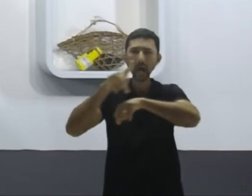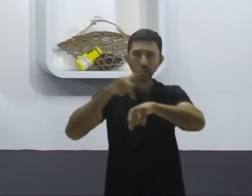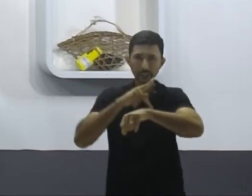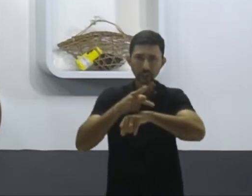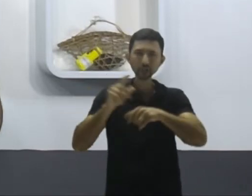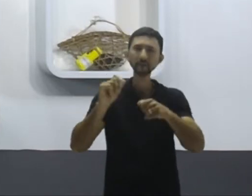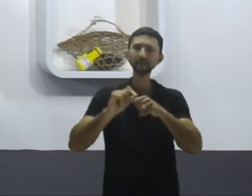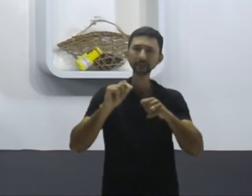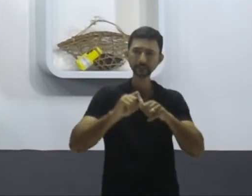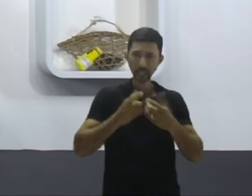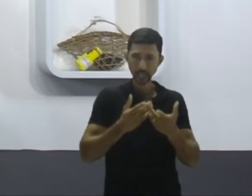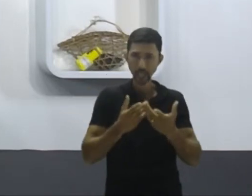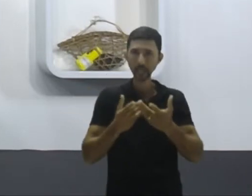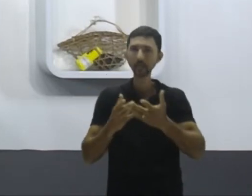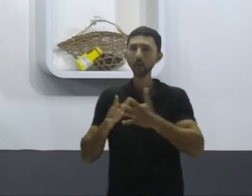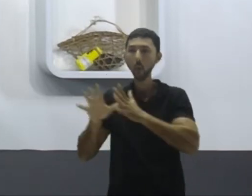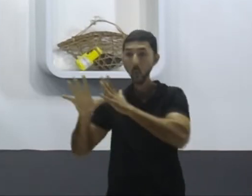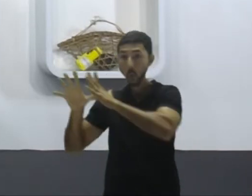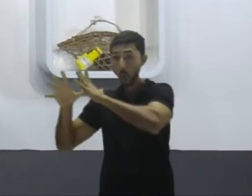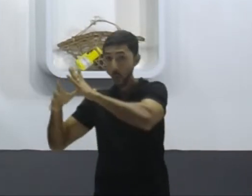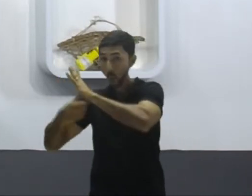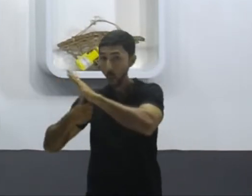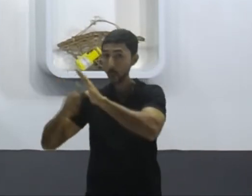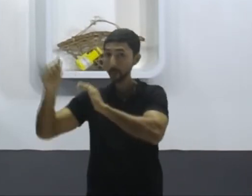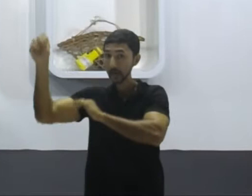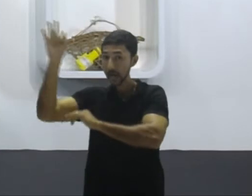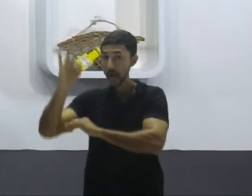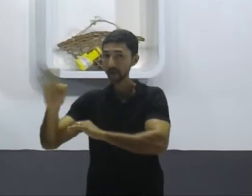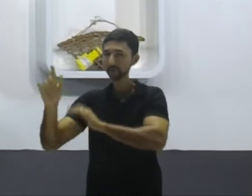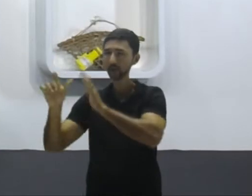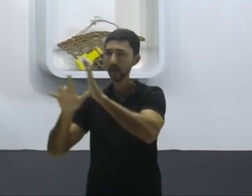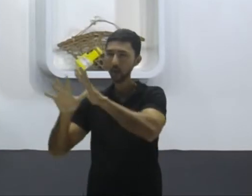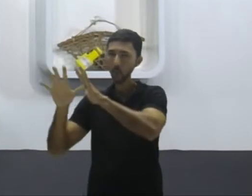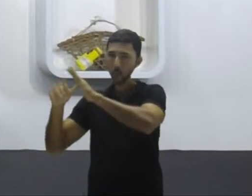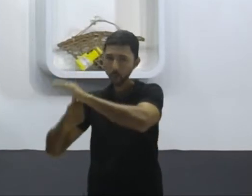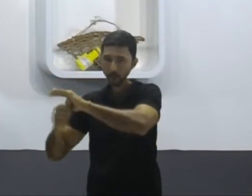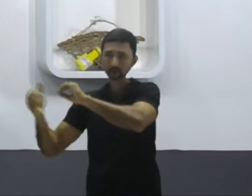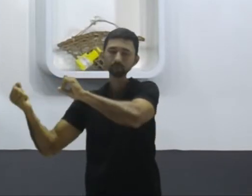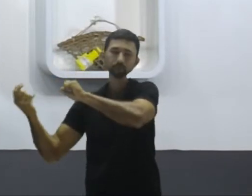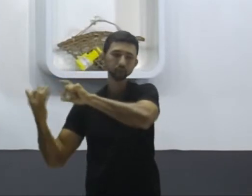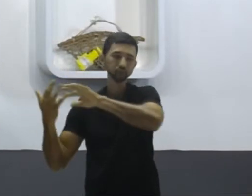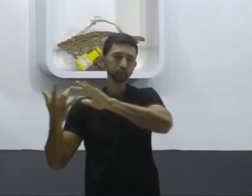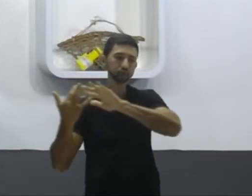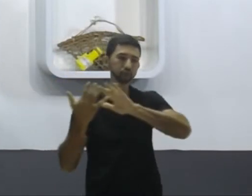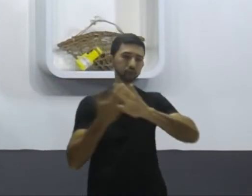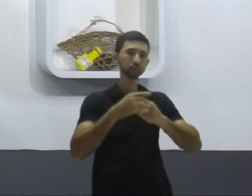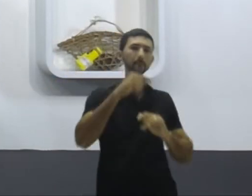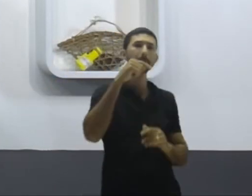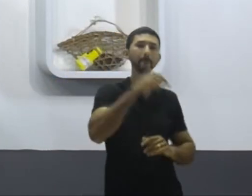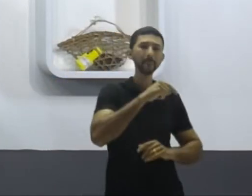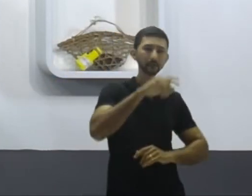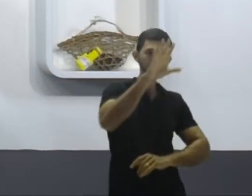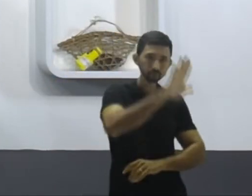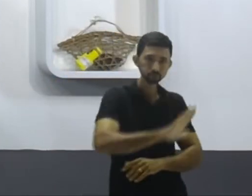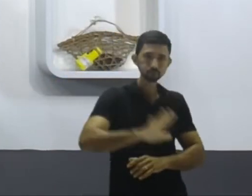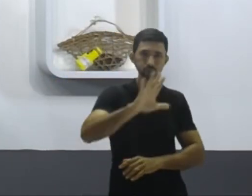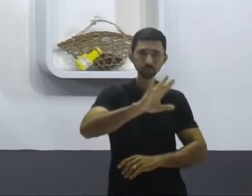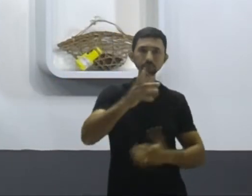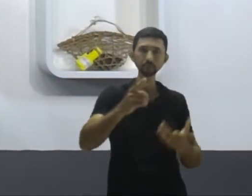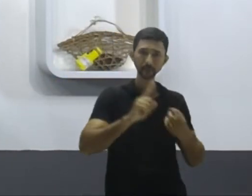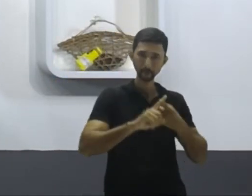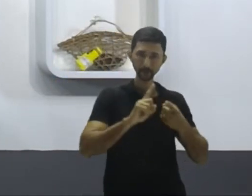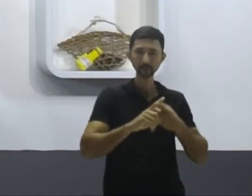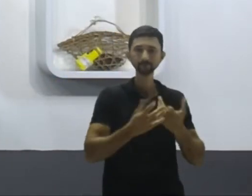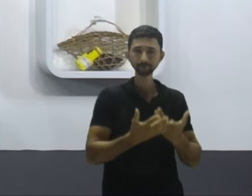Se especializaram no tráfico intercontinental de pessoas, no tráfico intercontinental de